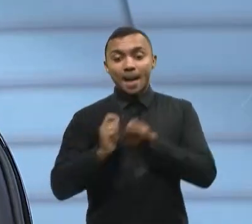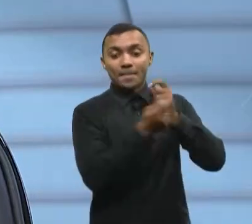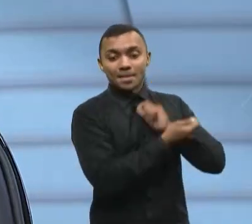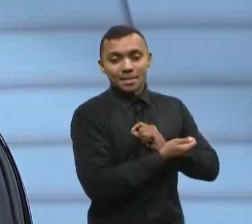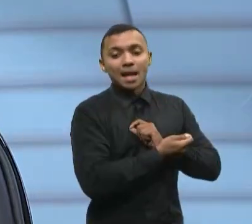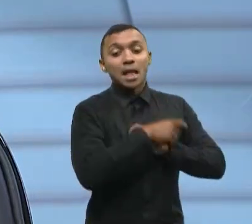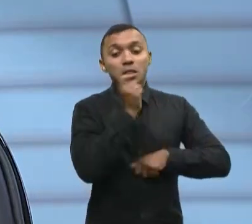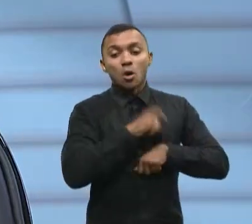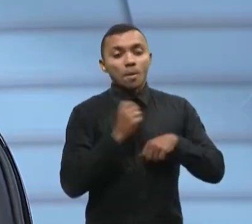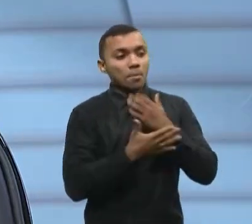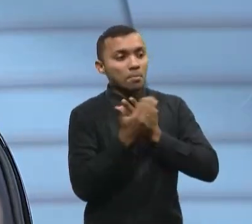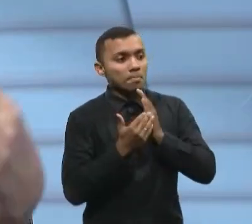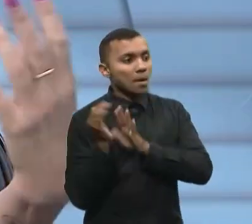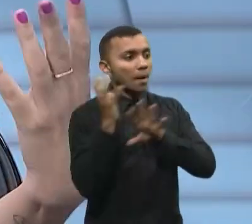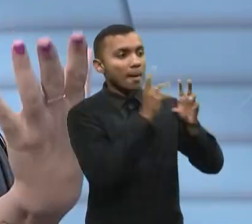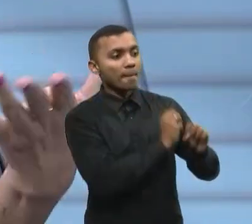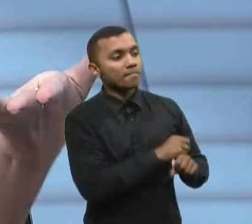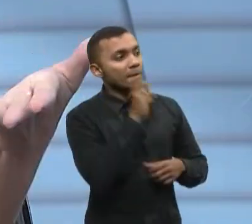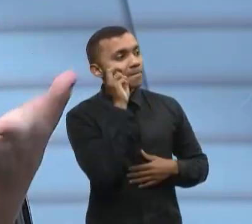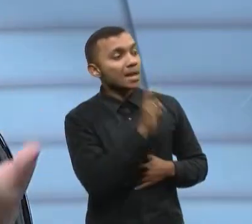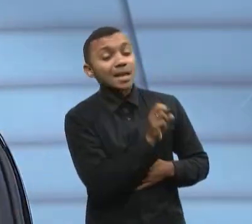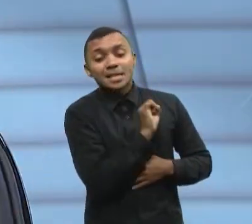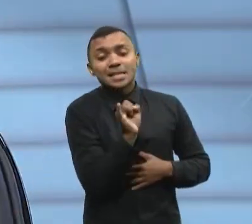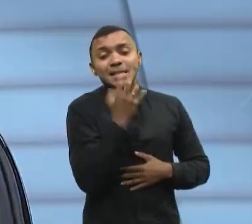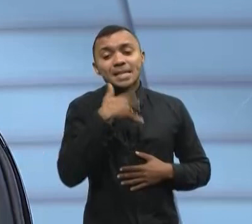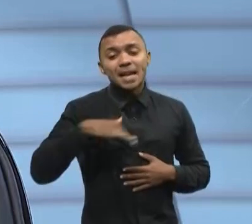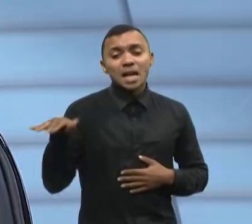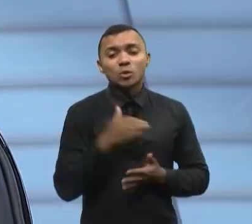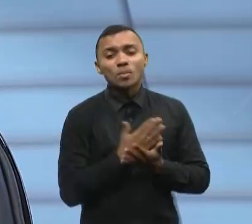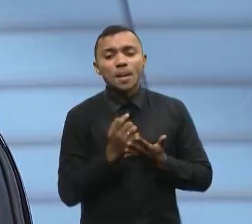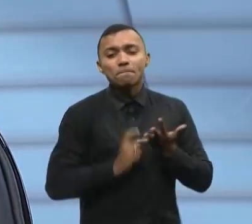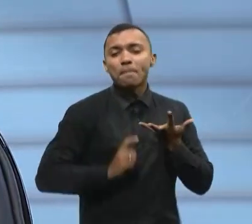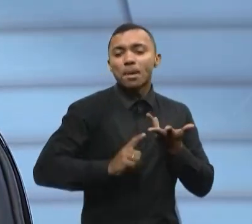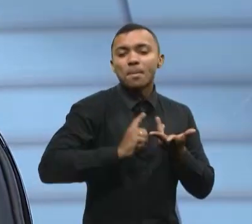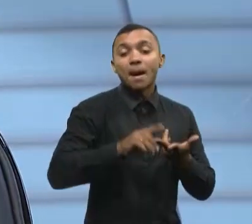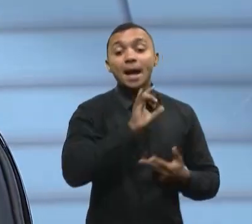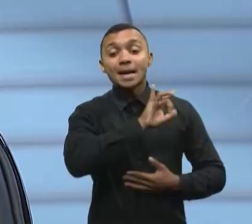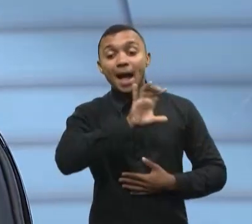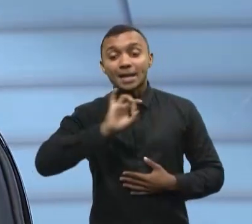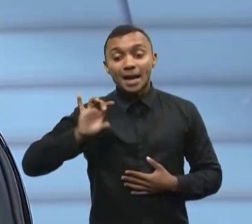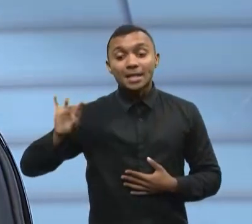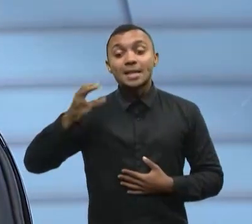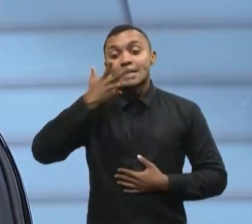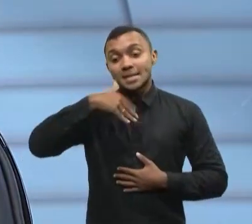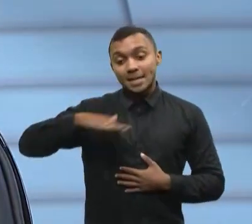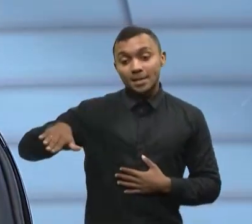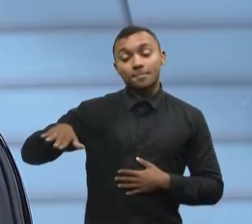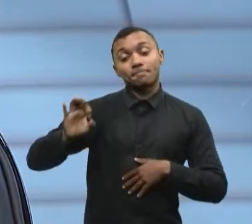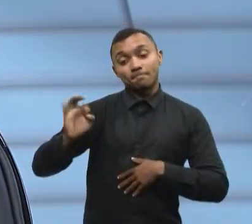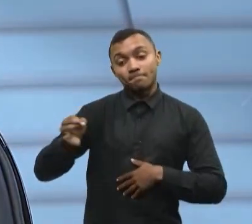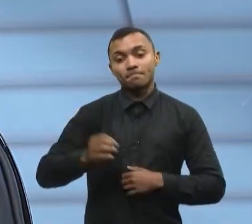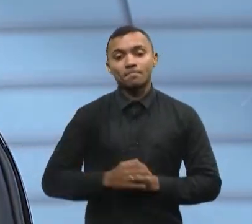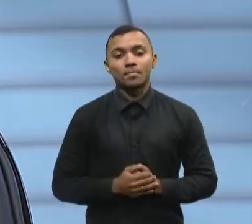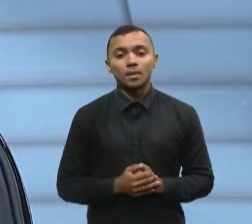gente faz no geral é ver quais são as necessidades iniciais de cada criança com autismo. Né? Então,